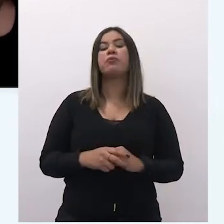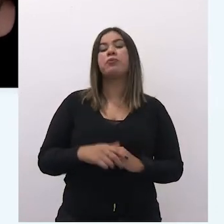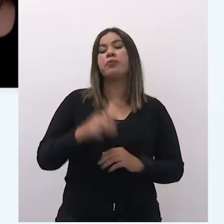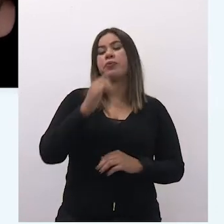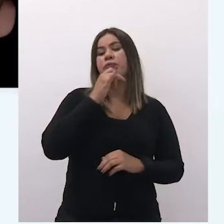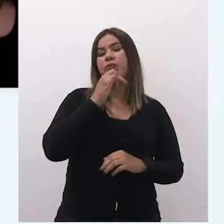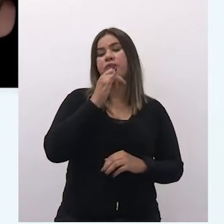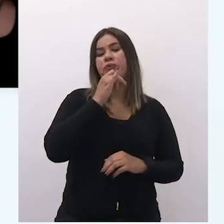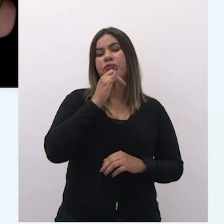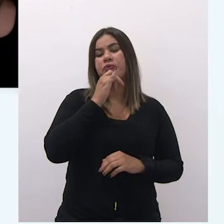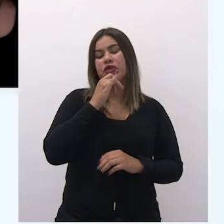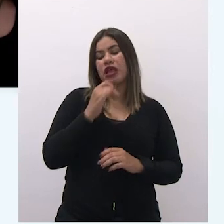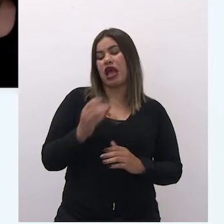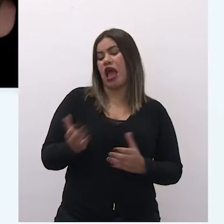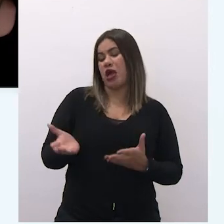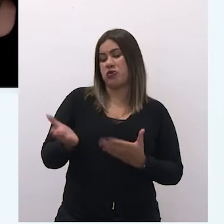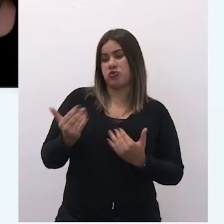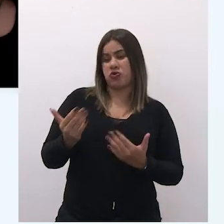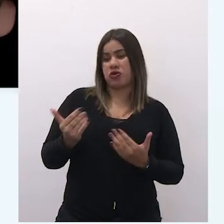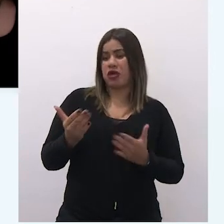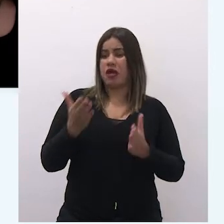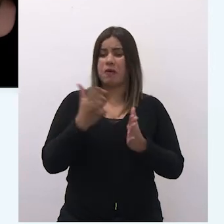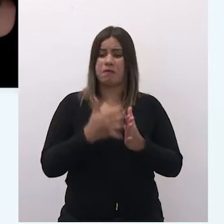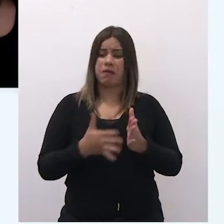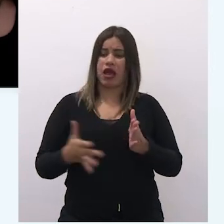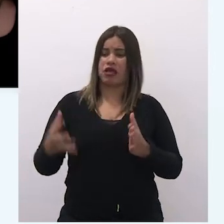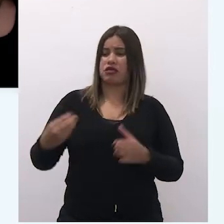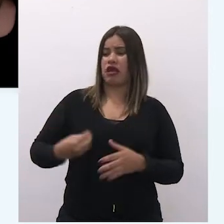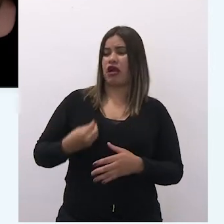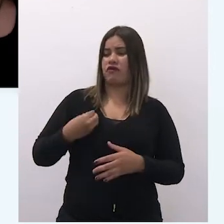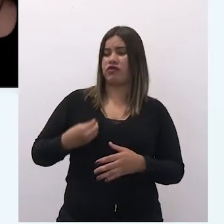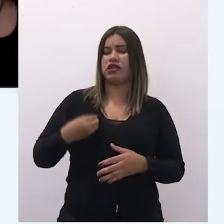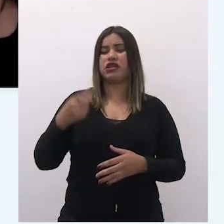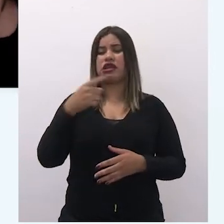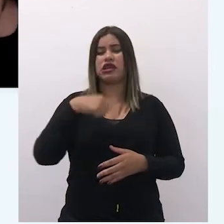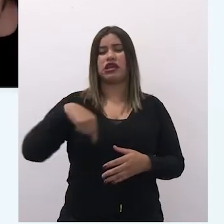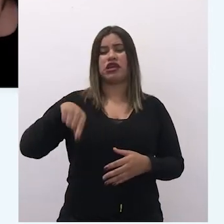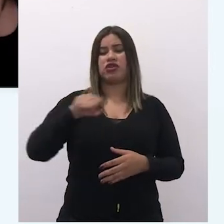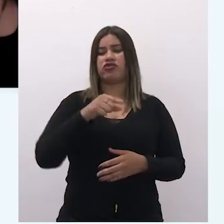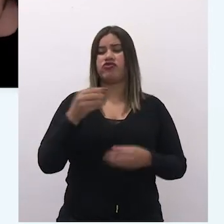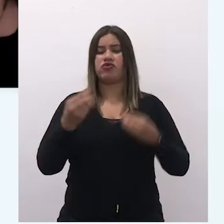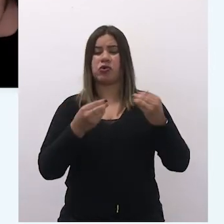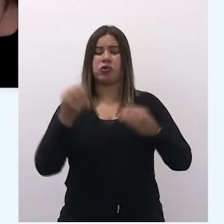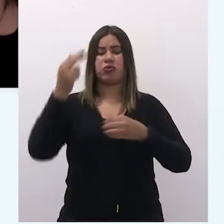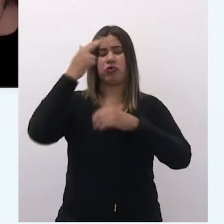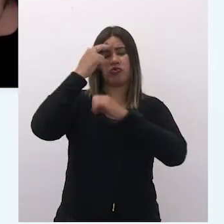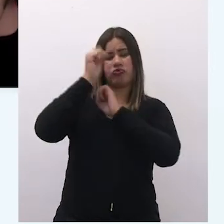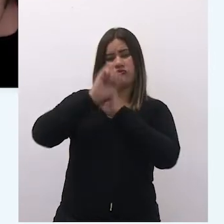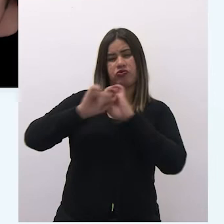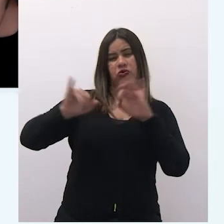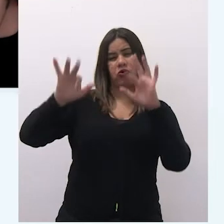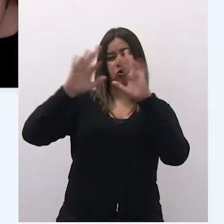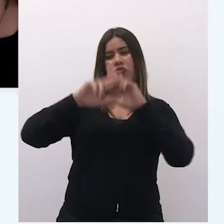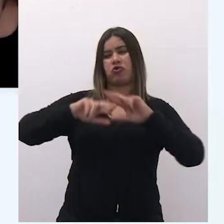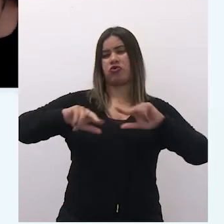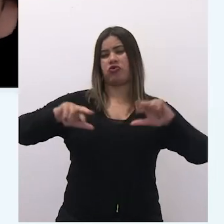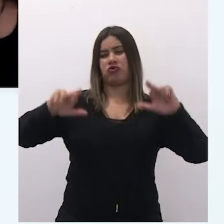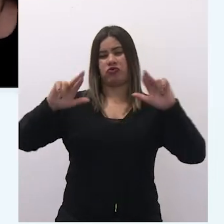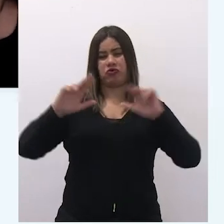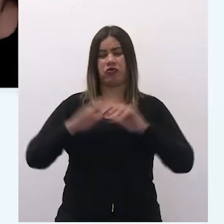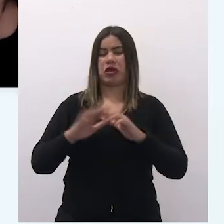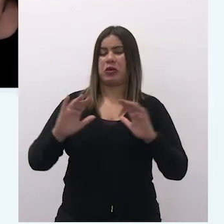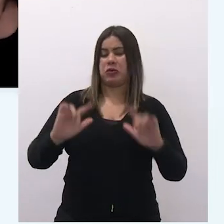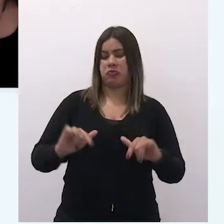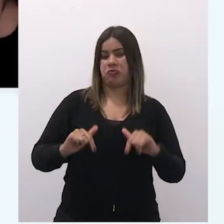a adolescência é uma fase da vida em que a gente está cheio de sonhos, cheio de um impulso para a